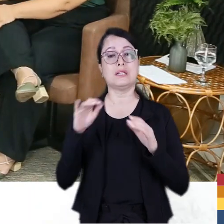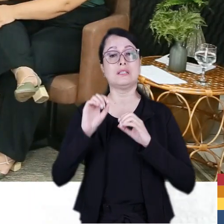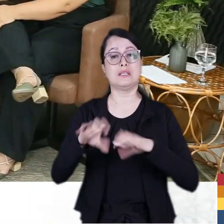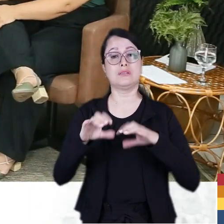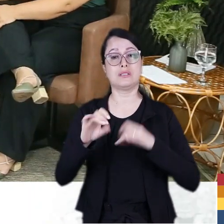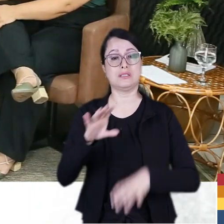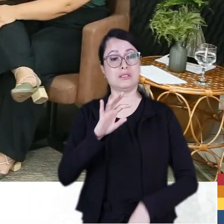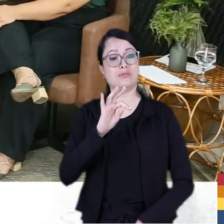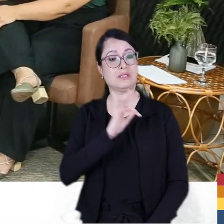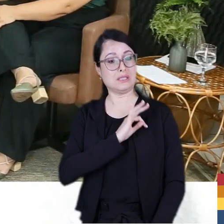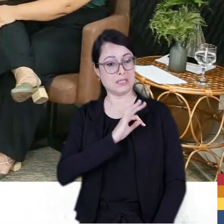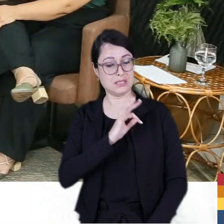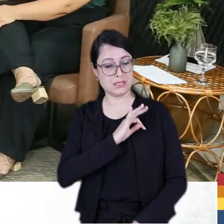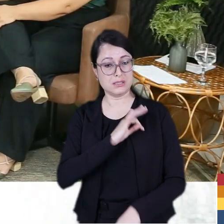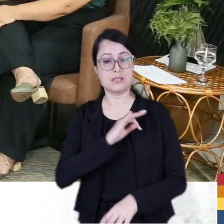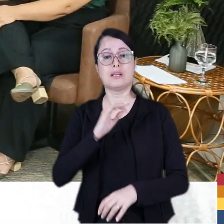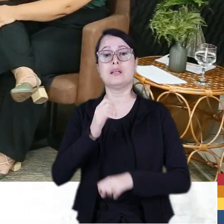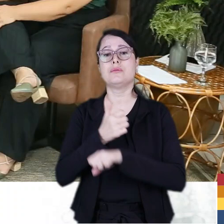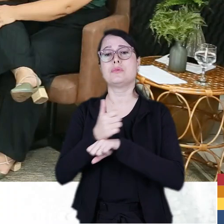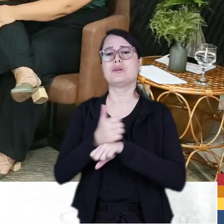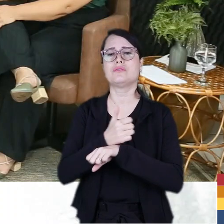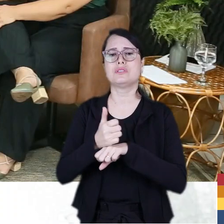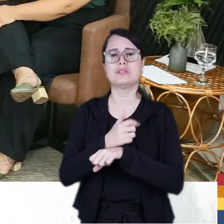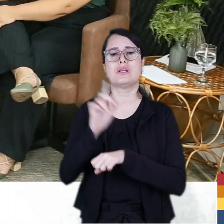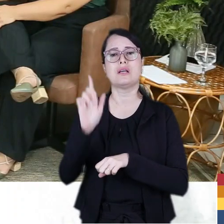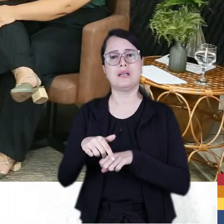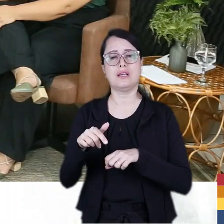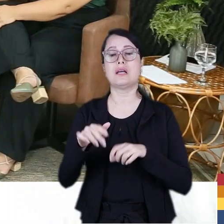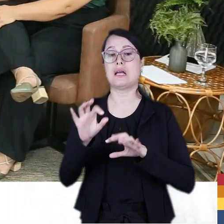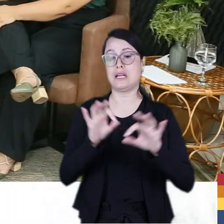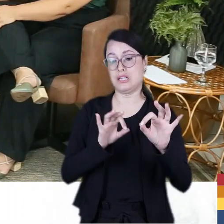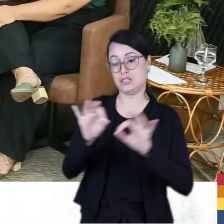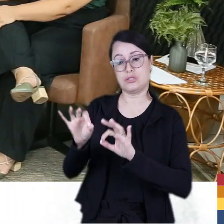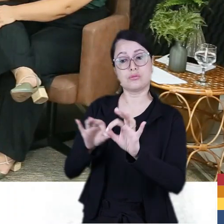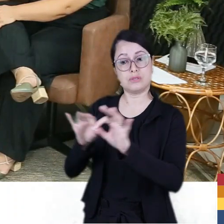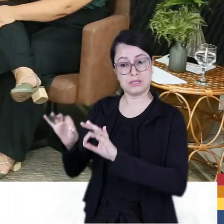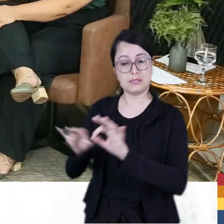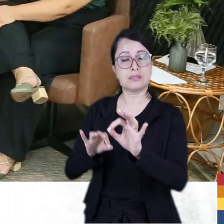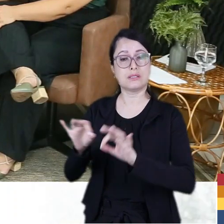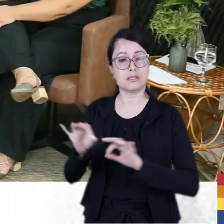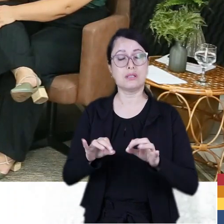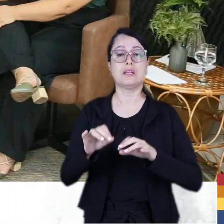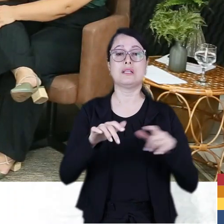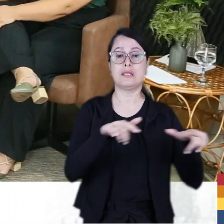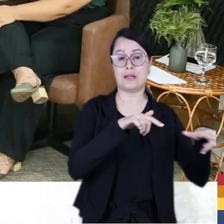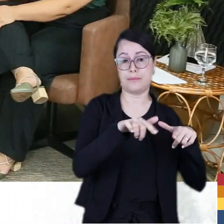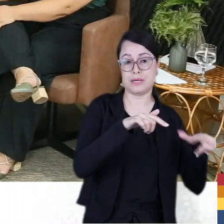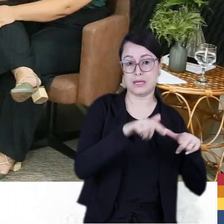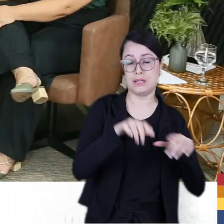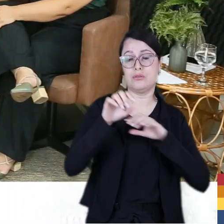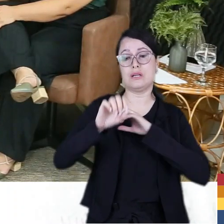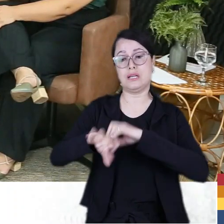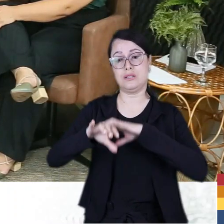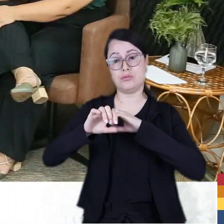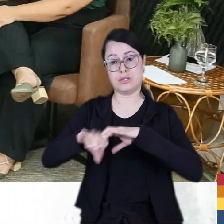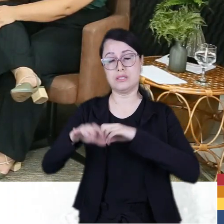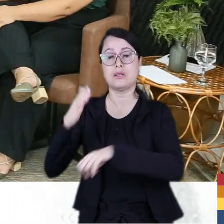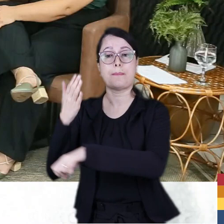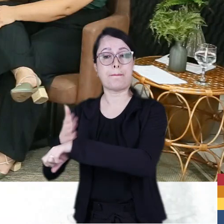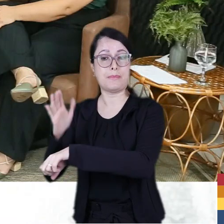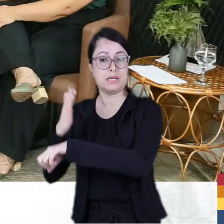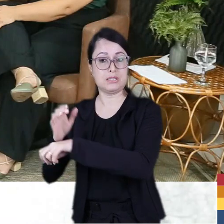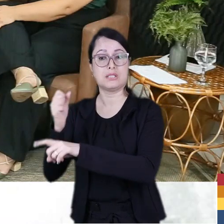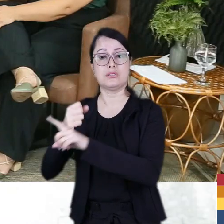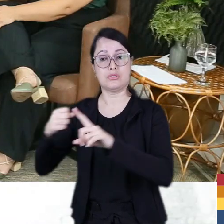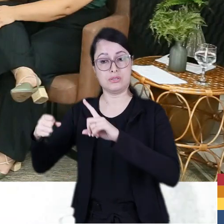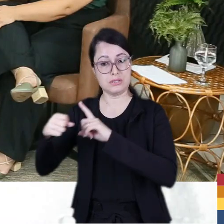impresso é importante que você dê uma olhada lá porque o nosso foco no itinerário formativo da educação